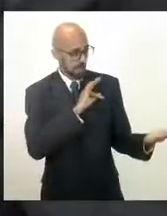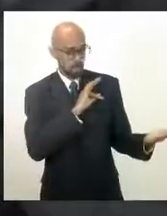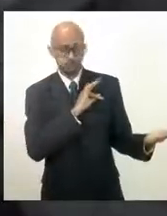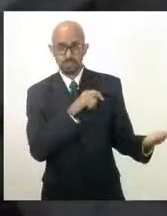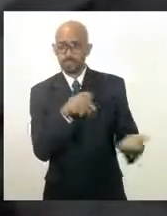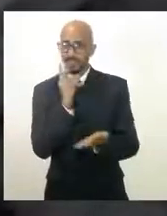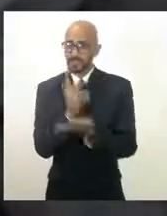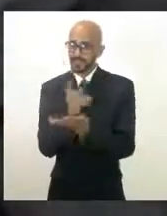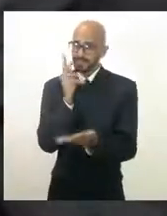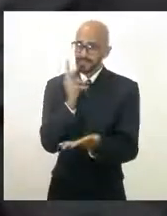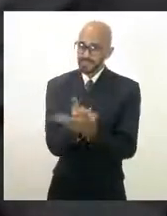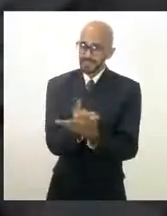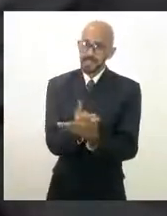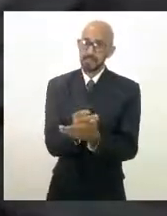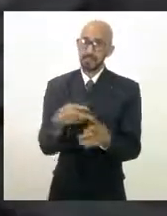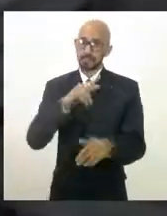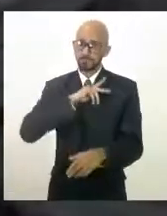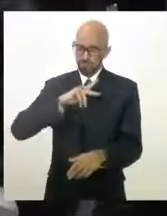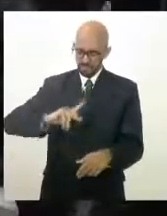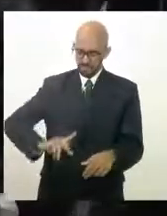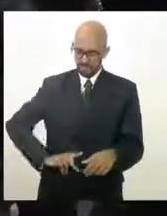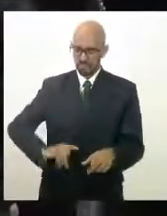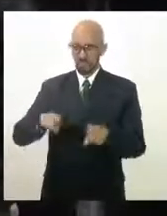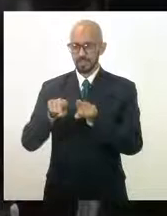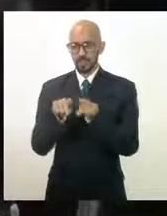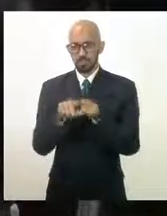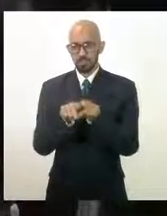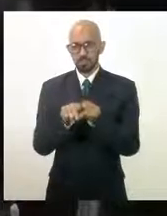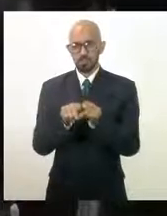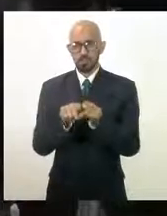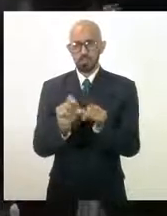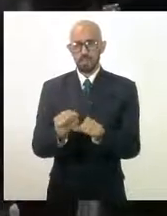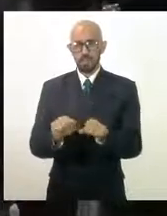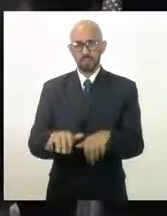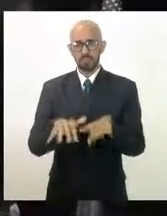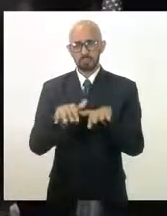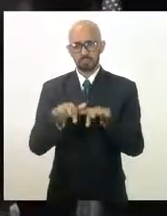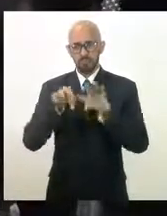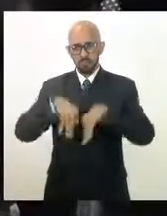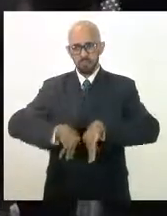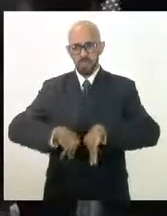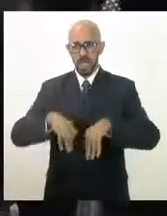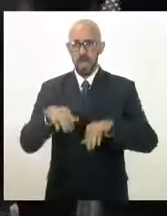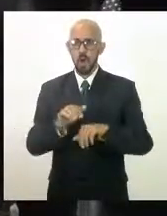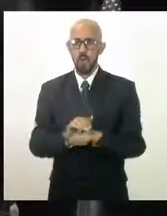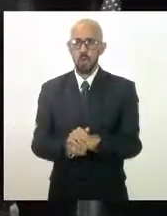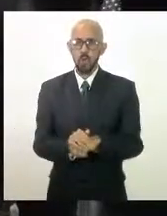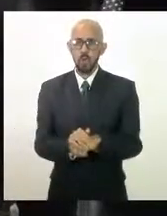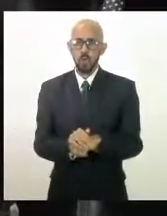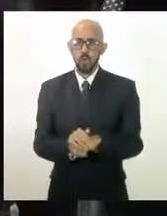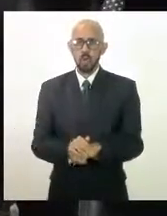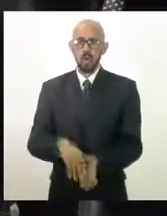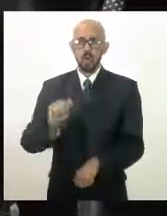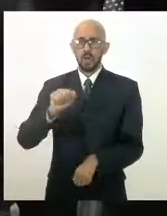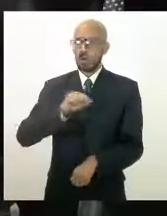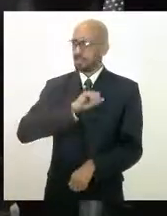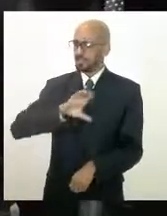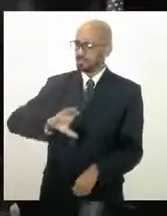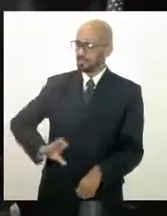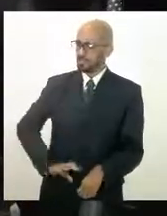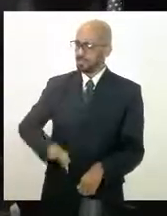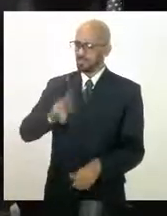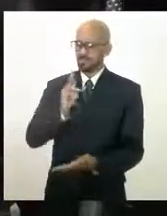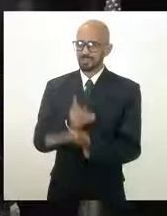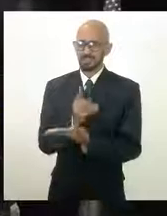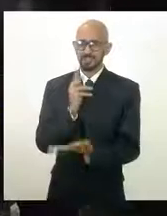sempre está ali presidindo também, tanto o expediente como o expediente final. O deputado André Siciliano sempre faz